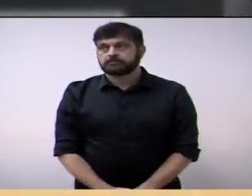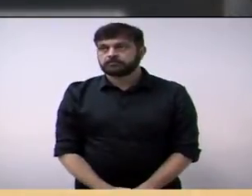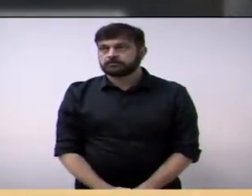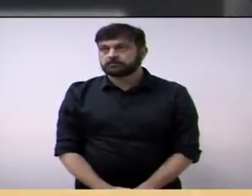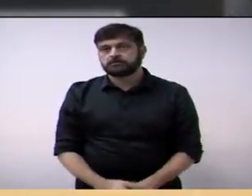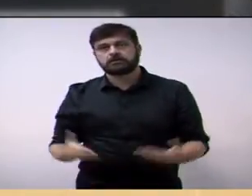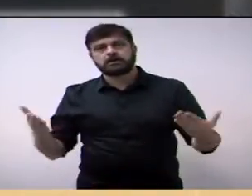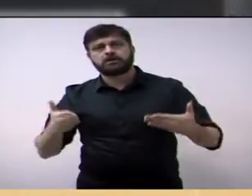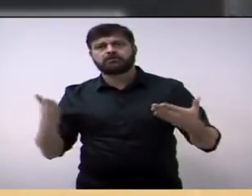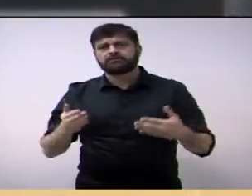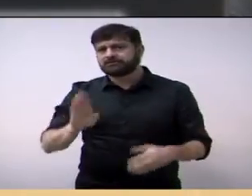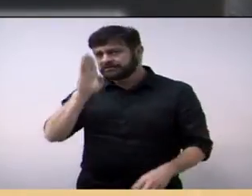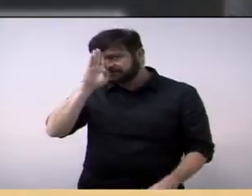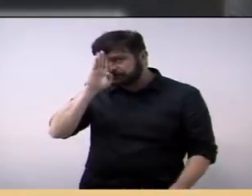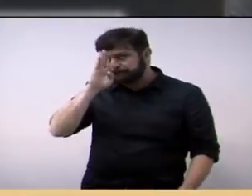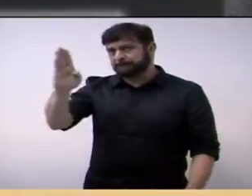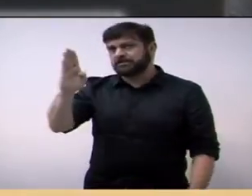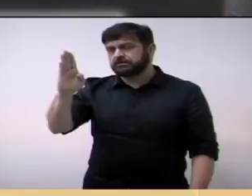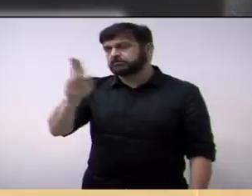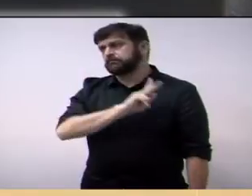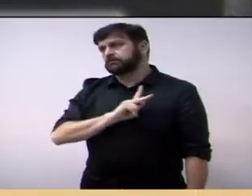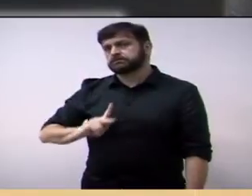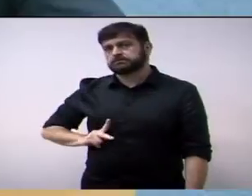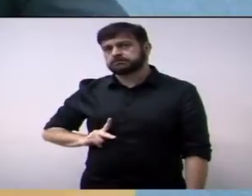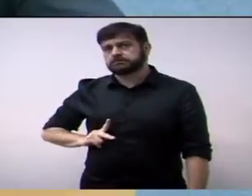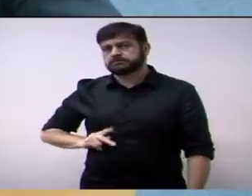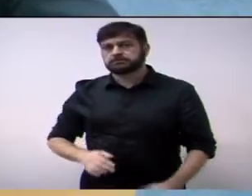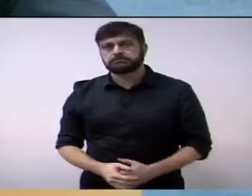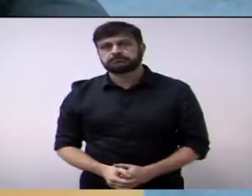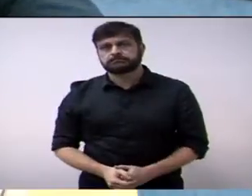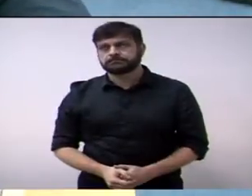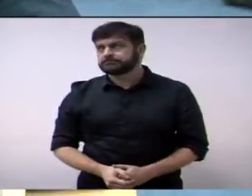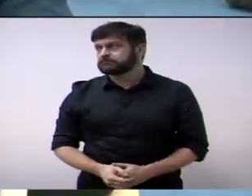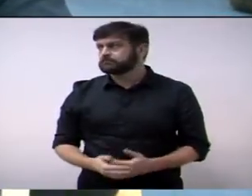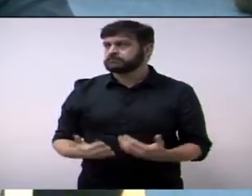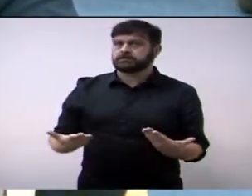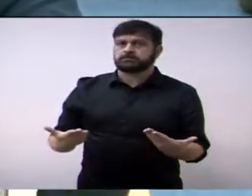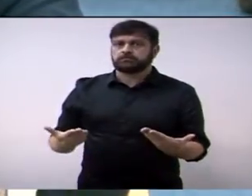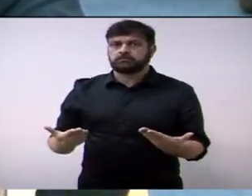Falar agora diretamente ao senhor presidente. Senhor presidente, embora